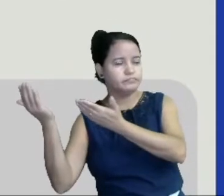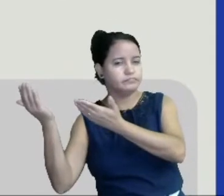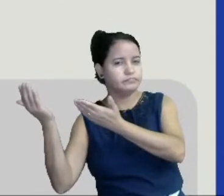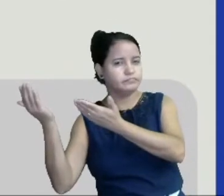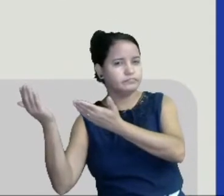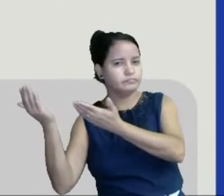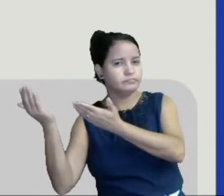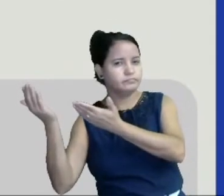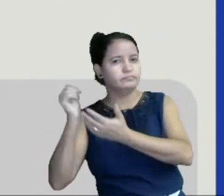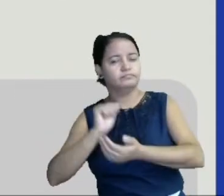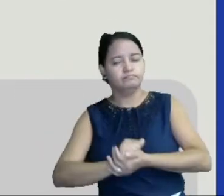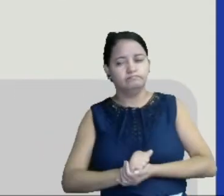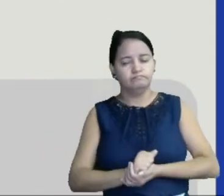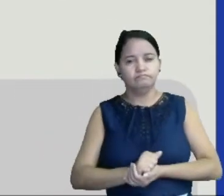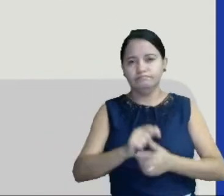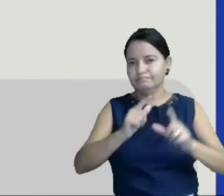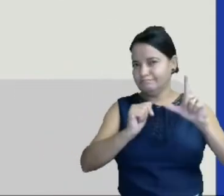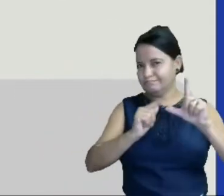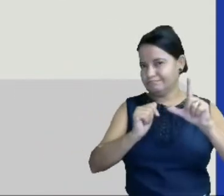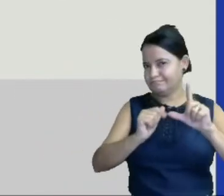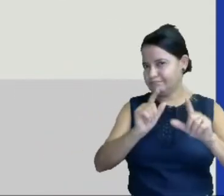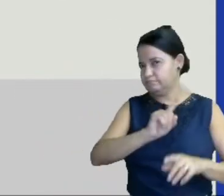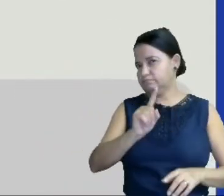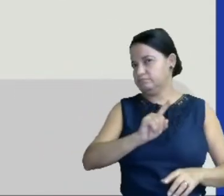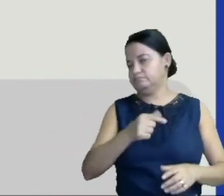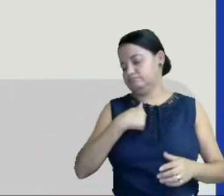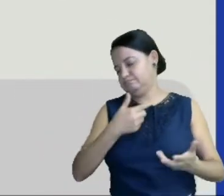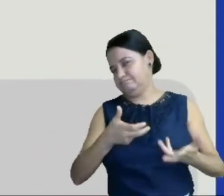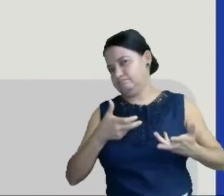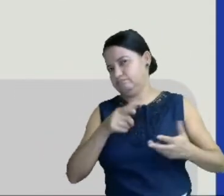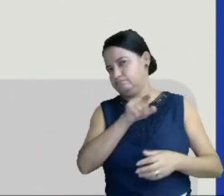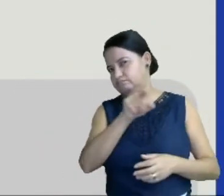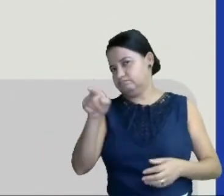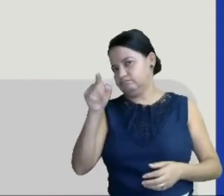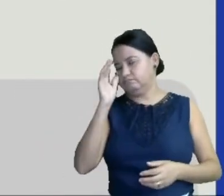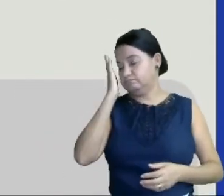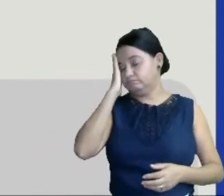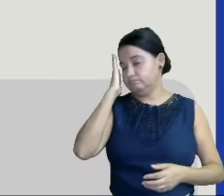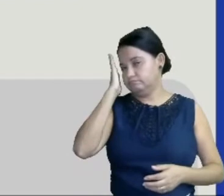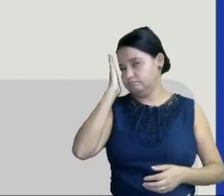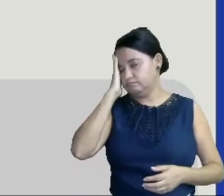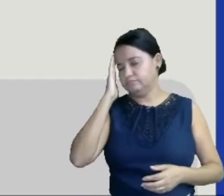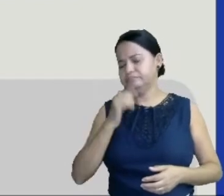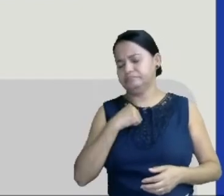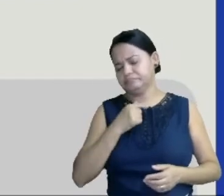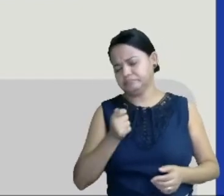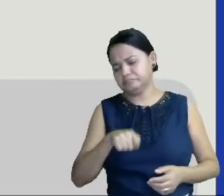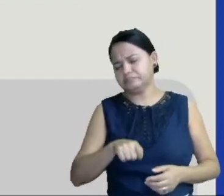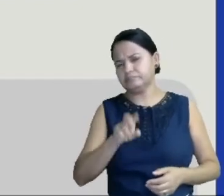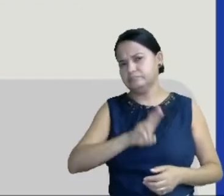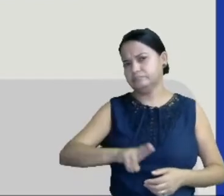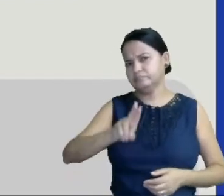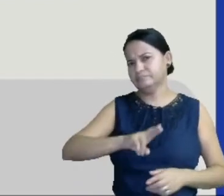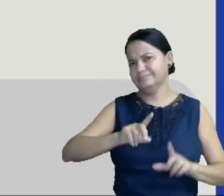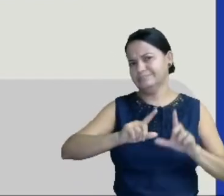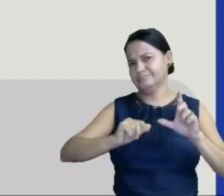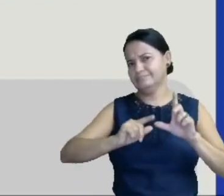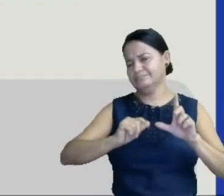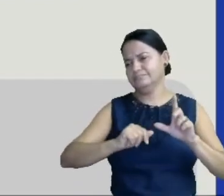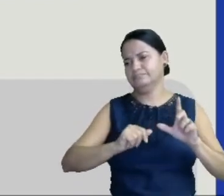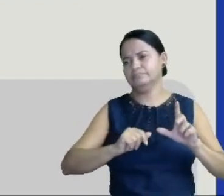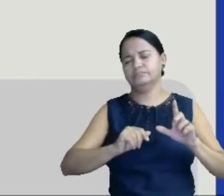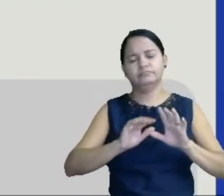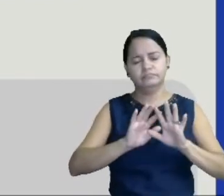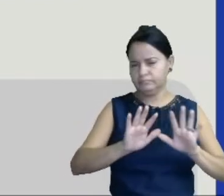letras inicialmente porque eu quero que você entenda mas aí poderia dar uma letra lá né relacionada as